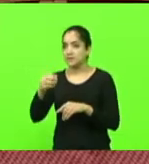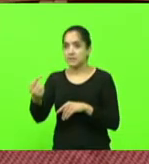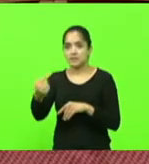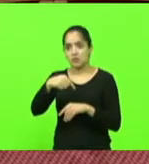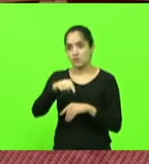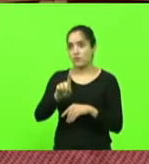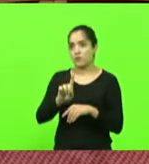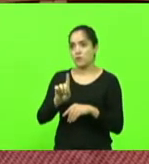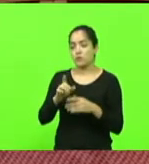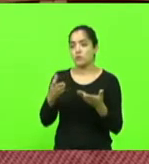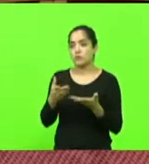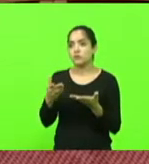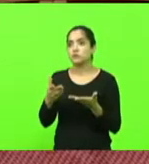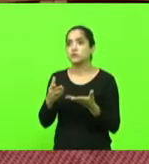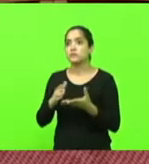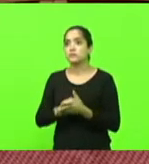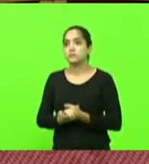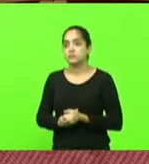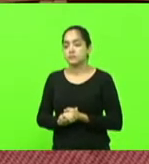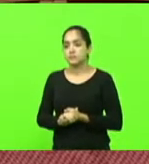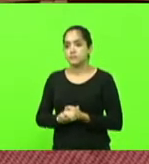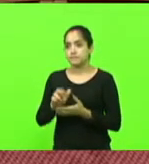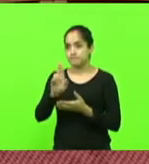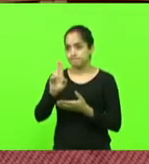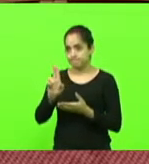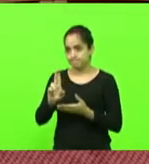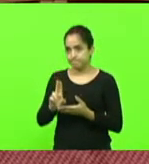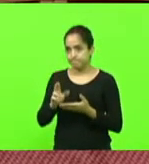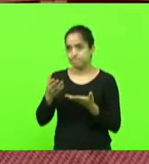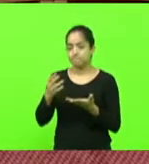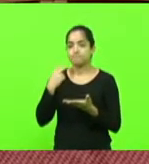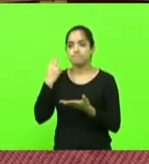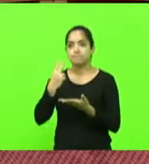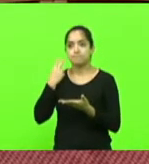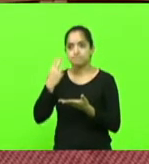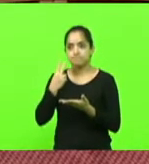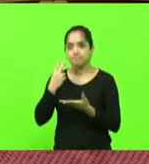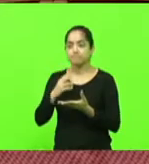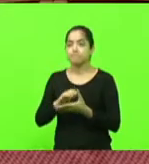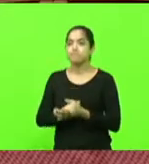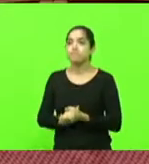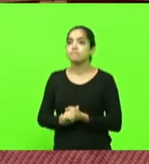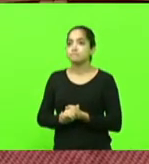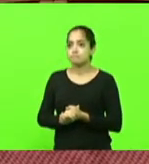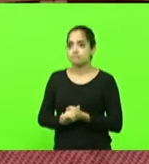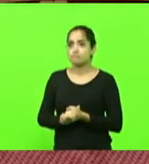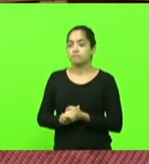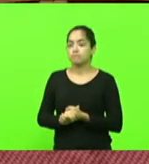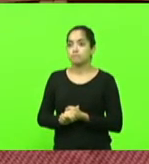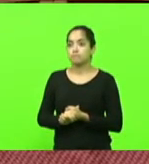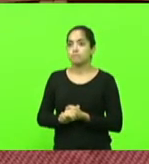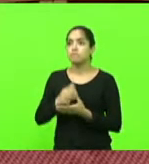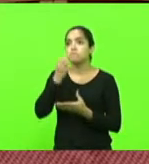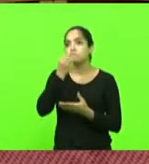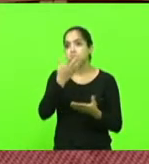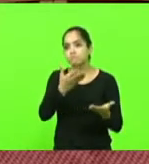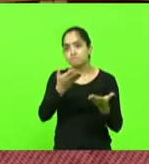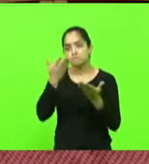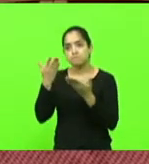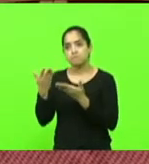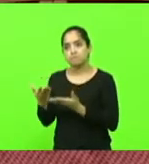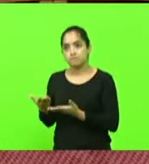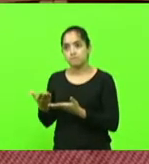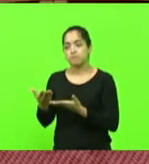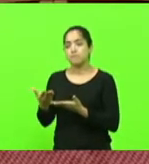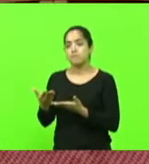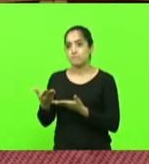do Adilson, do Zico, do Charles, do Grilo, do nosso vereador Márcio, do Marcel e do Popo. Sejam sempre bem-vindos a essa